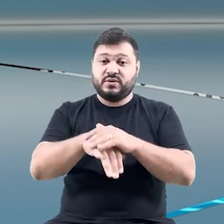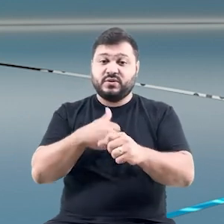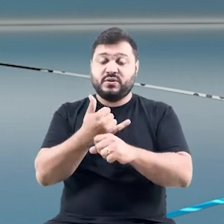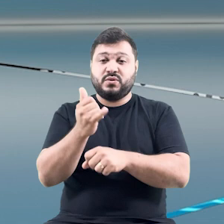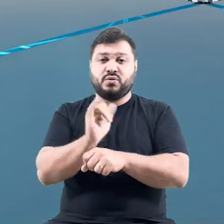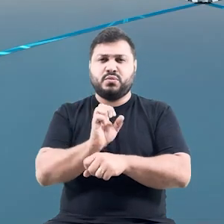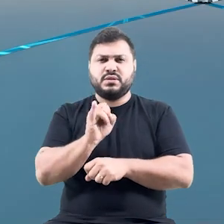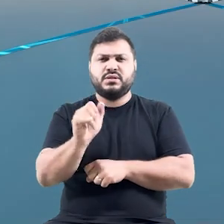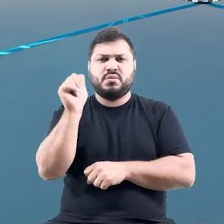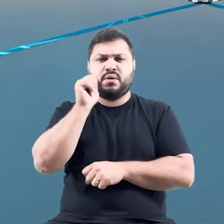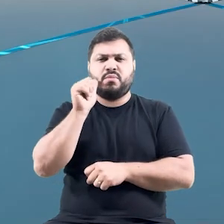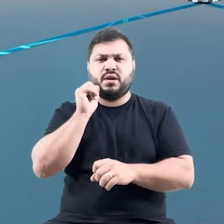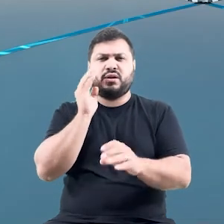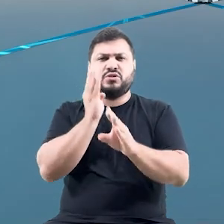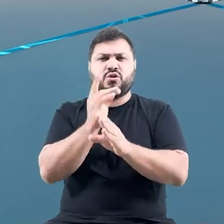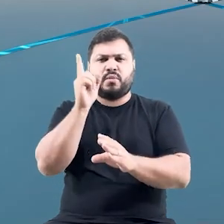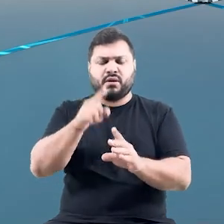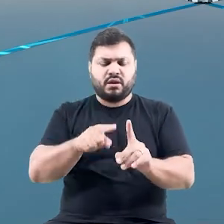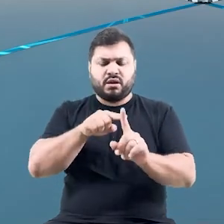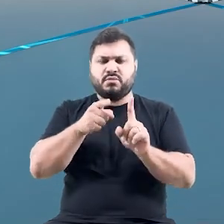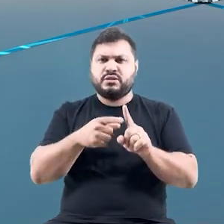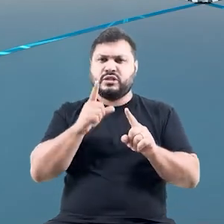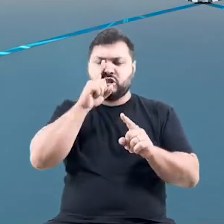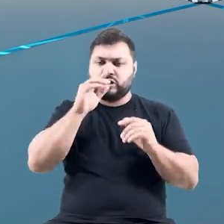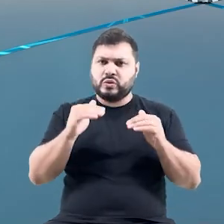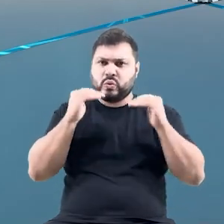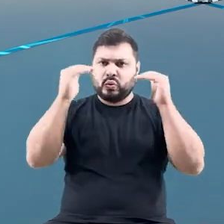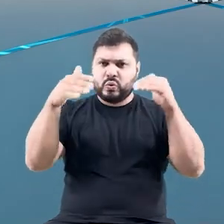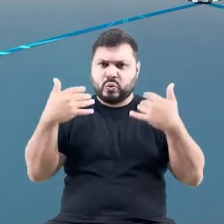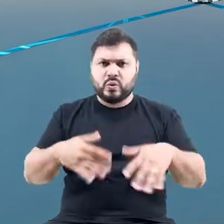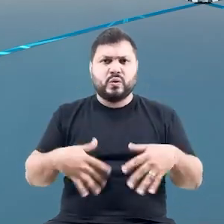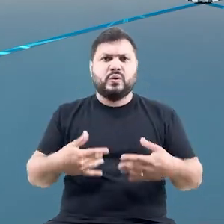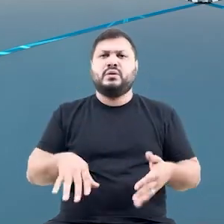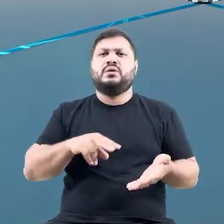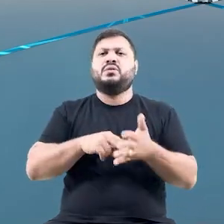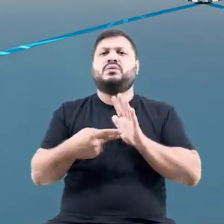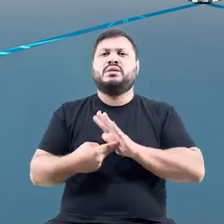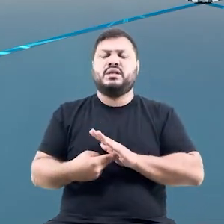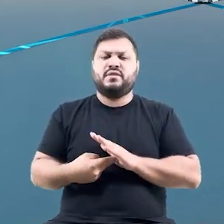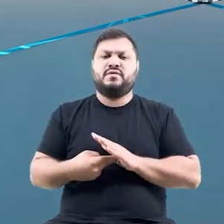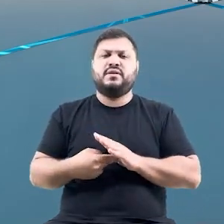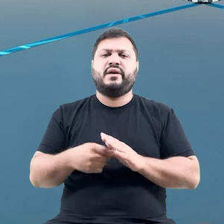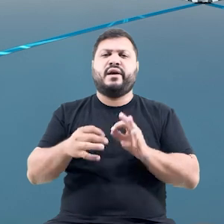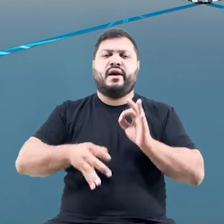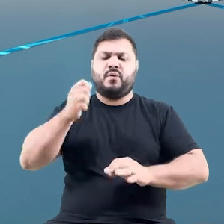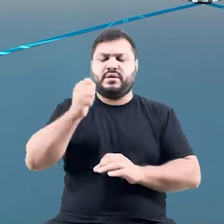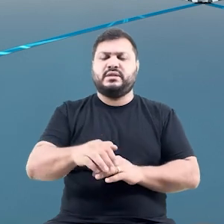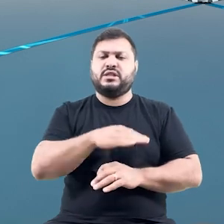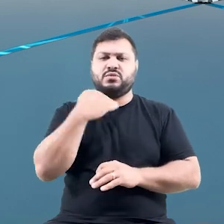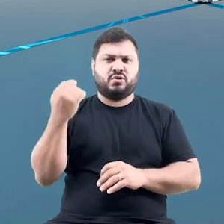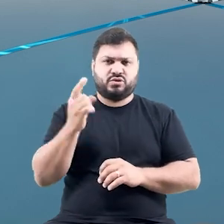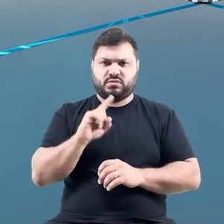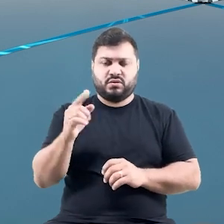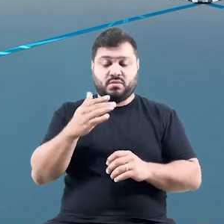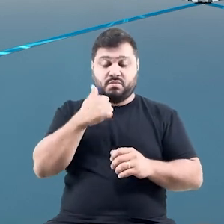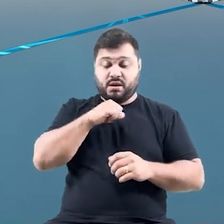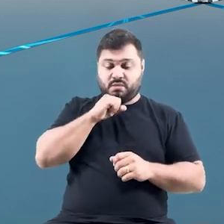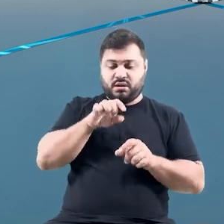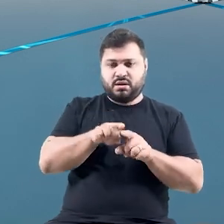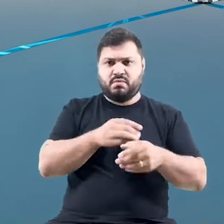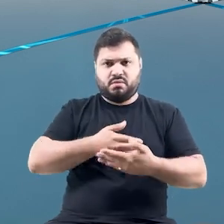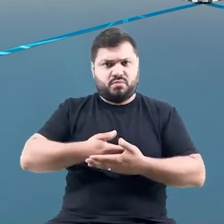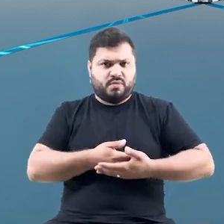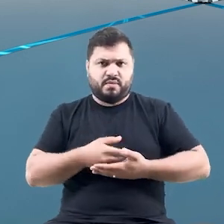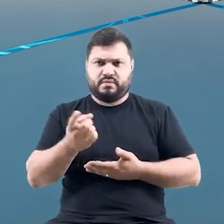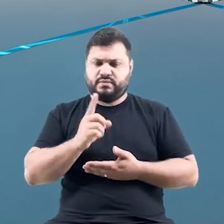no YouTube. Quando uma mulher descobre que é uma gestante de alto risco, isso não significa uma sentença de morte, nem para a